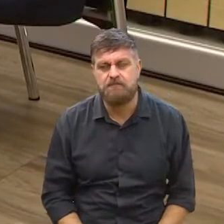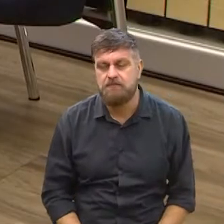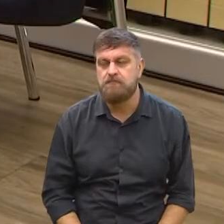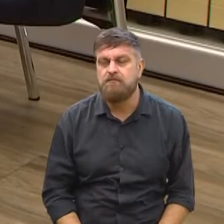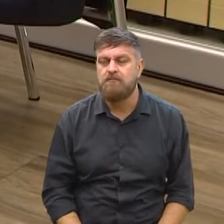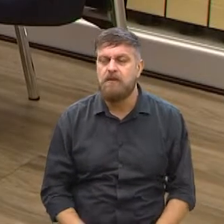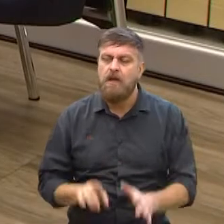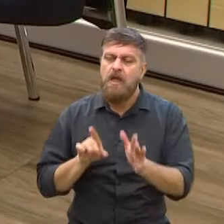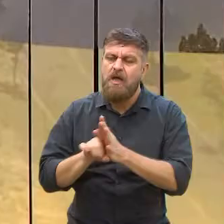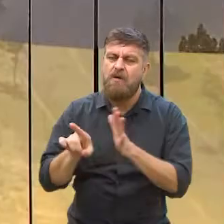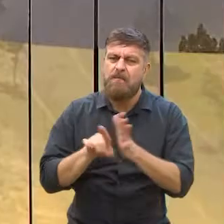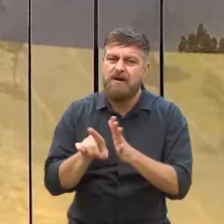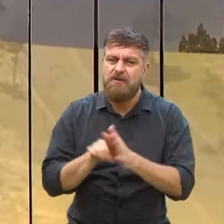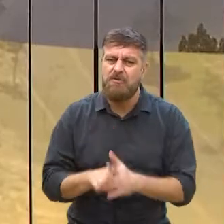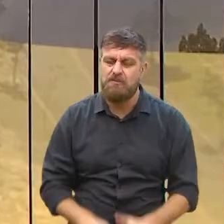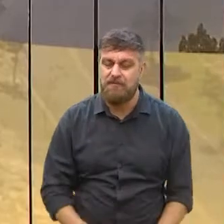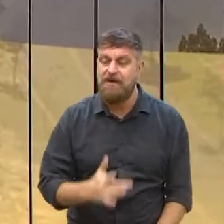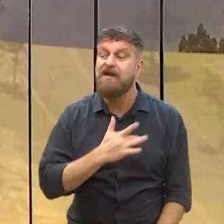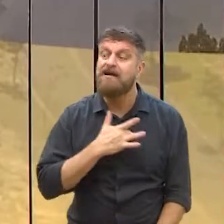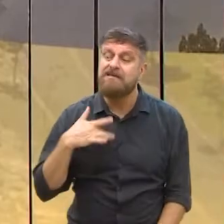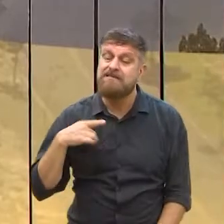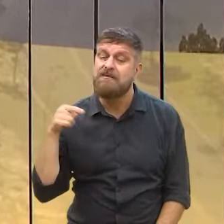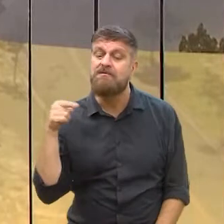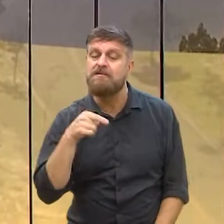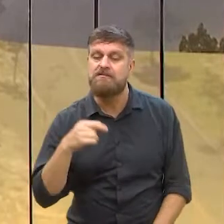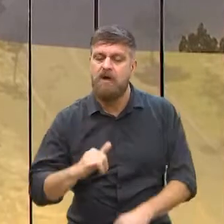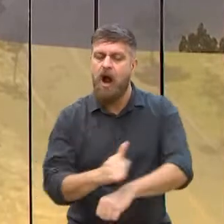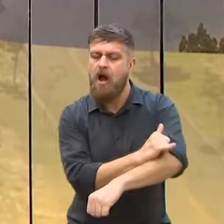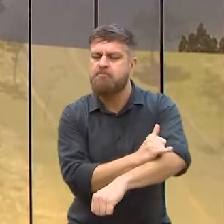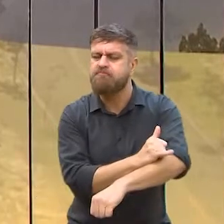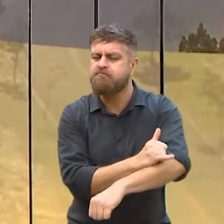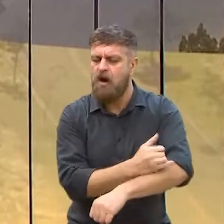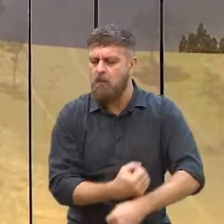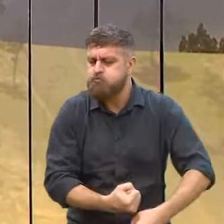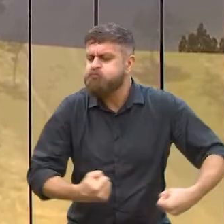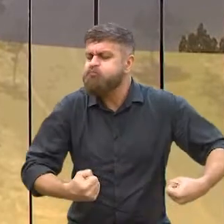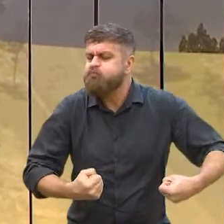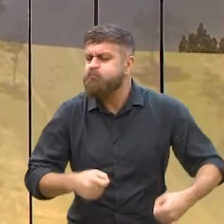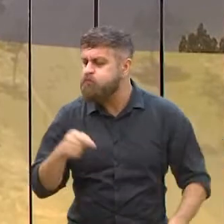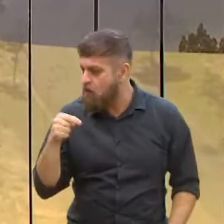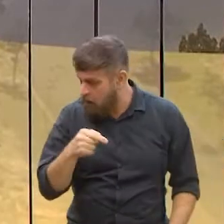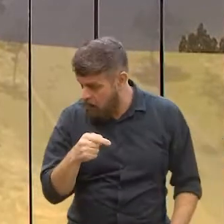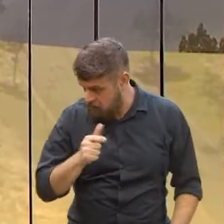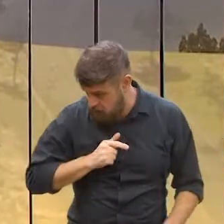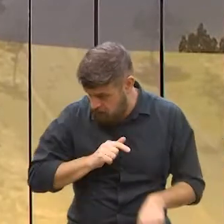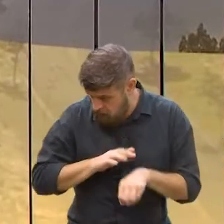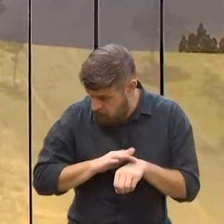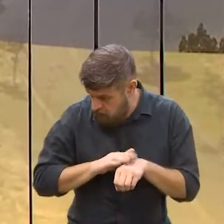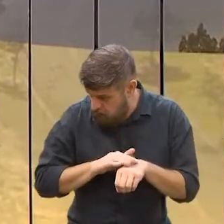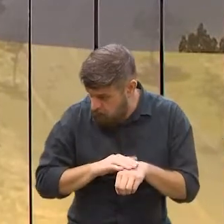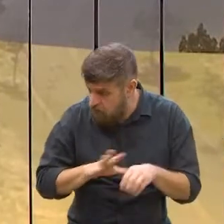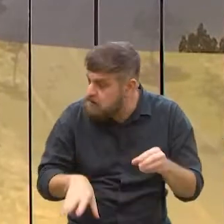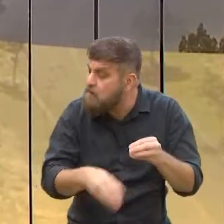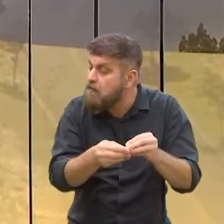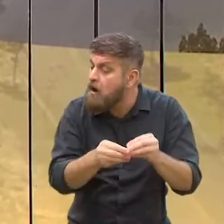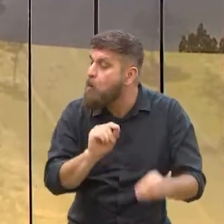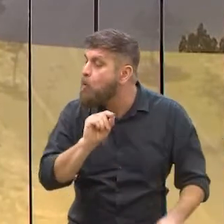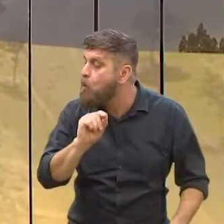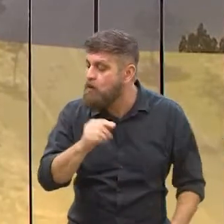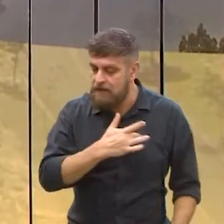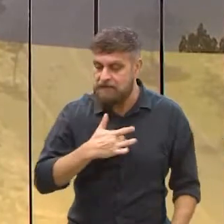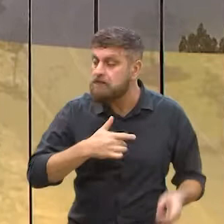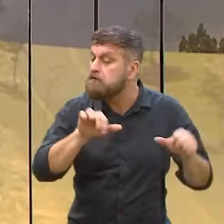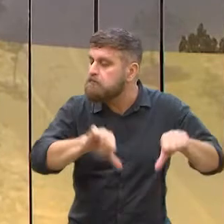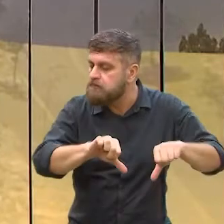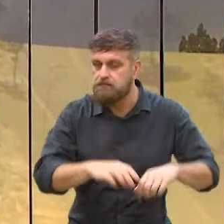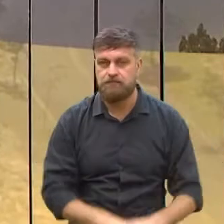as complicações de saúde que essa pessoa tem estando obesa? Perfeito.